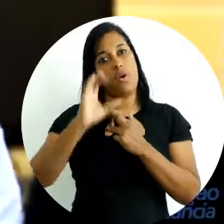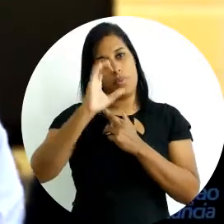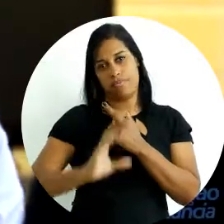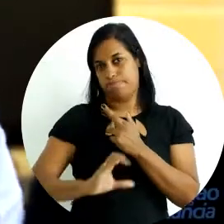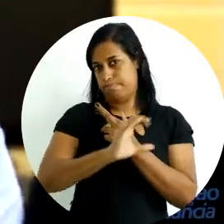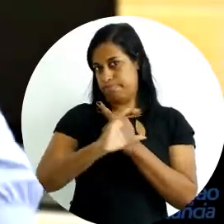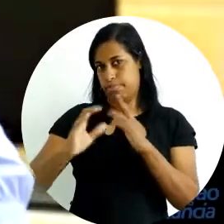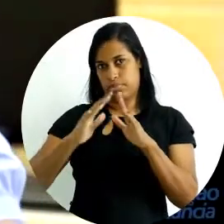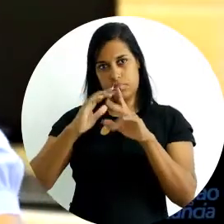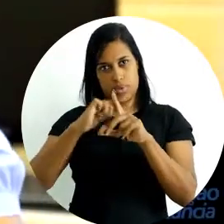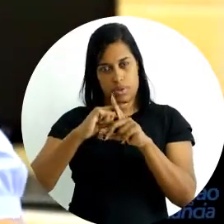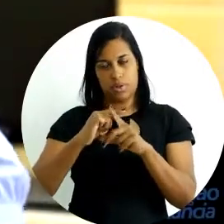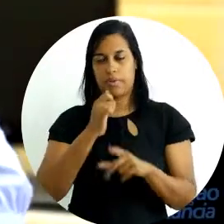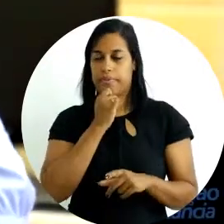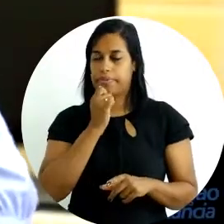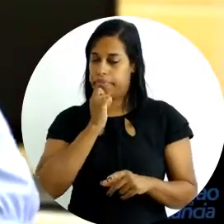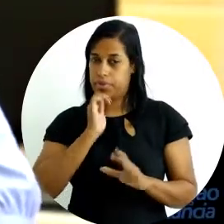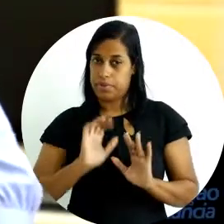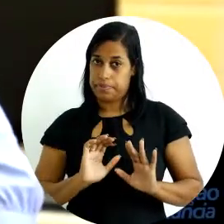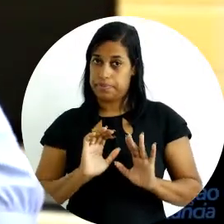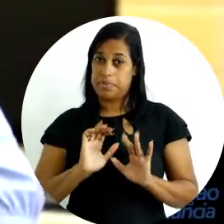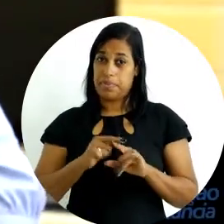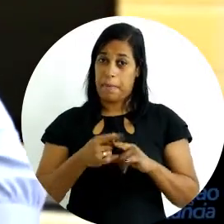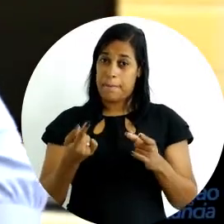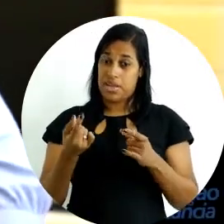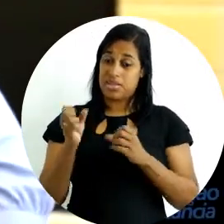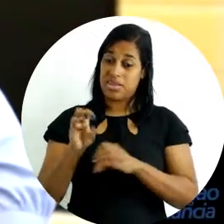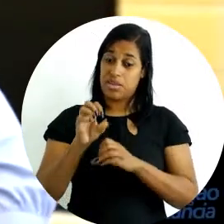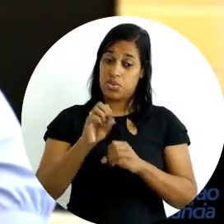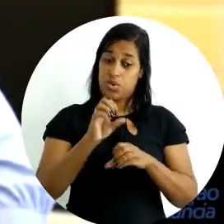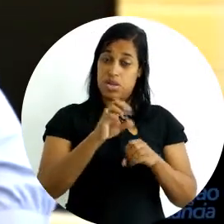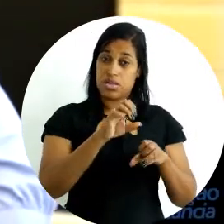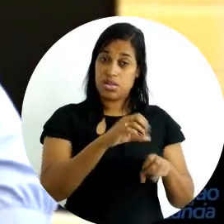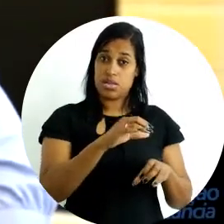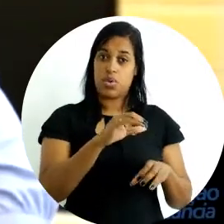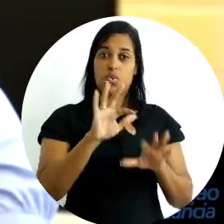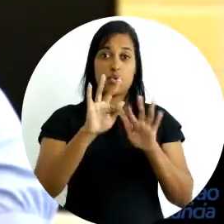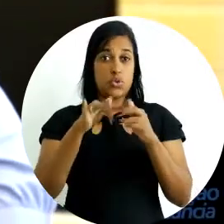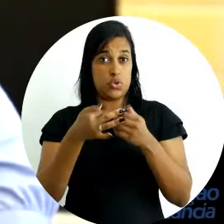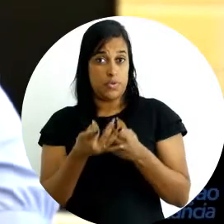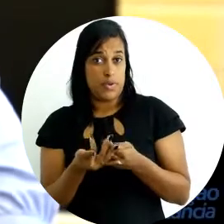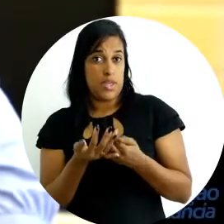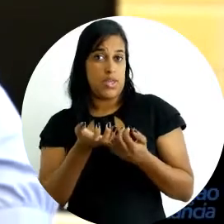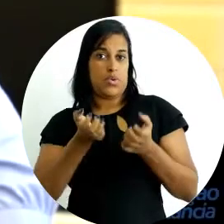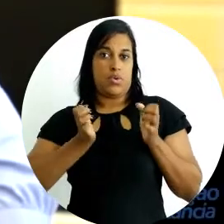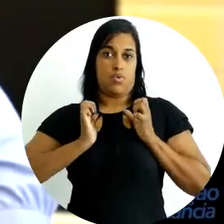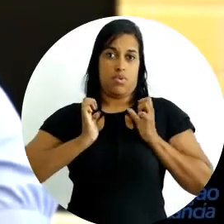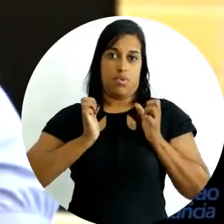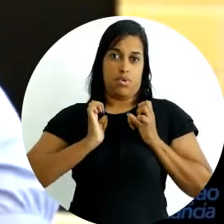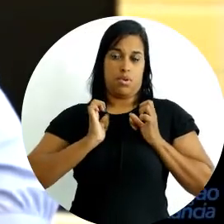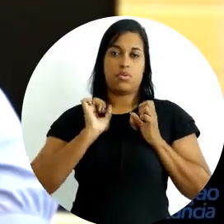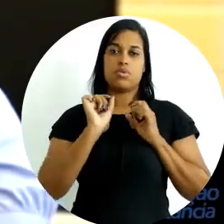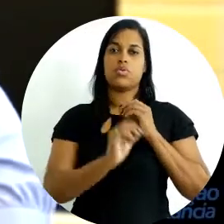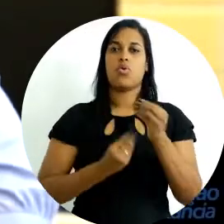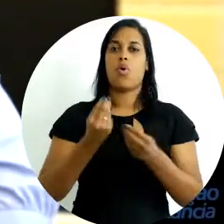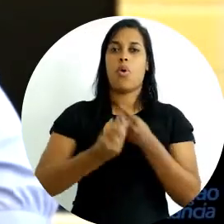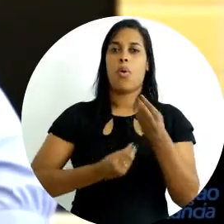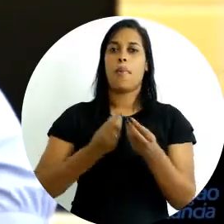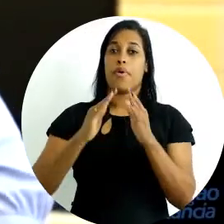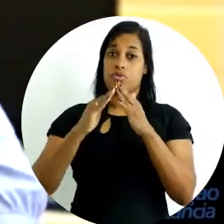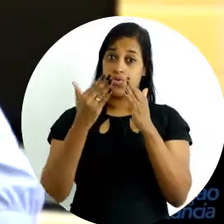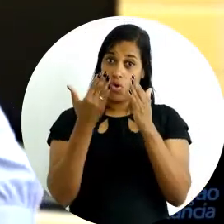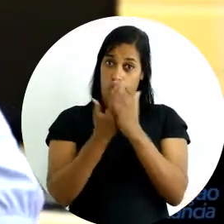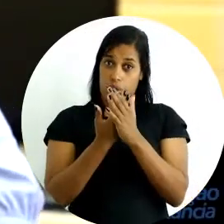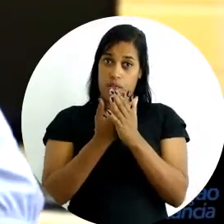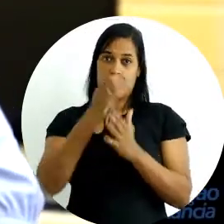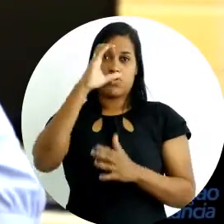clero ou da igreja. Então, a educação das elites, dos filhos dos colonos, ela era